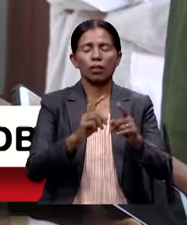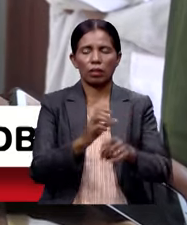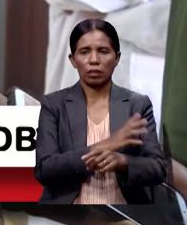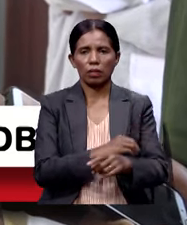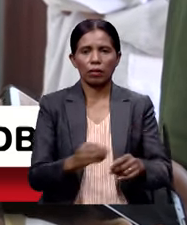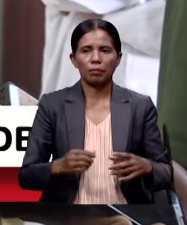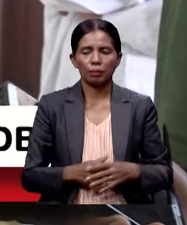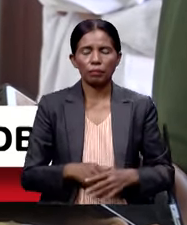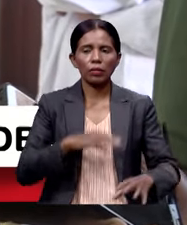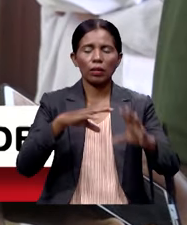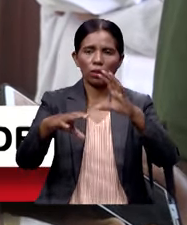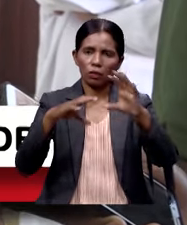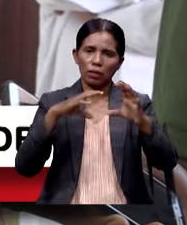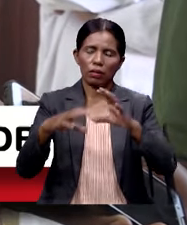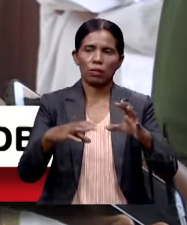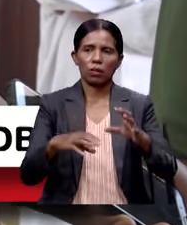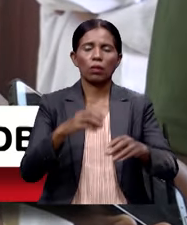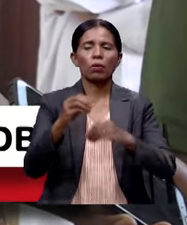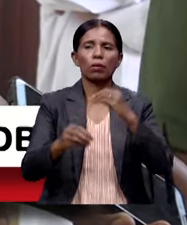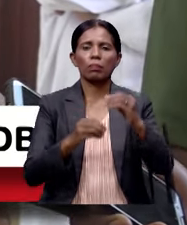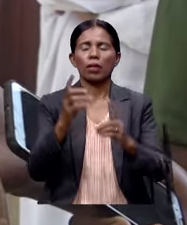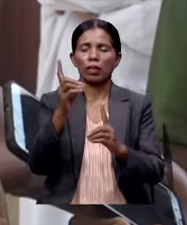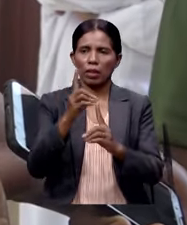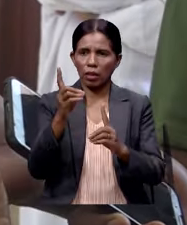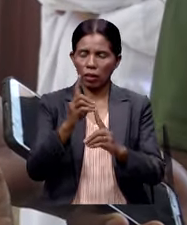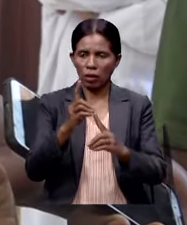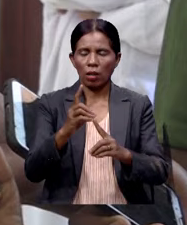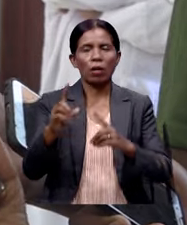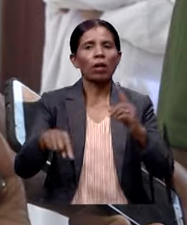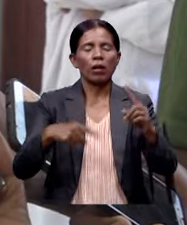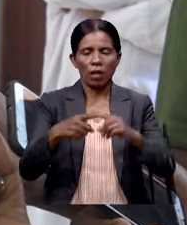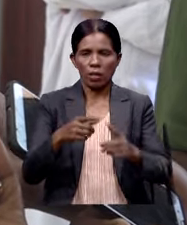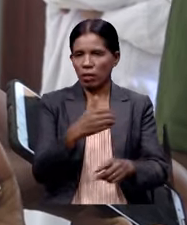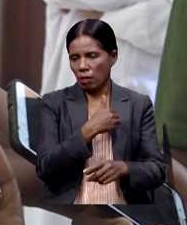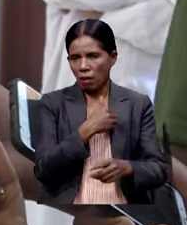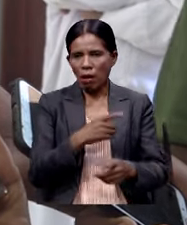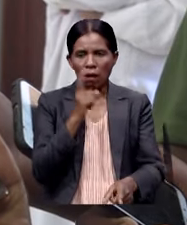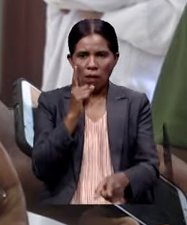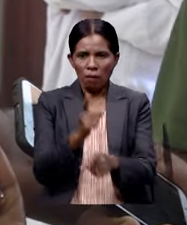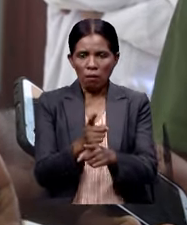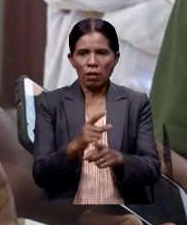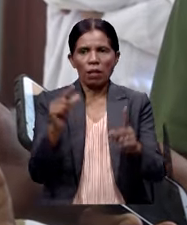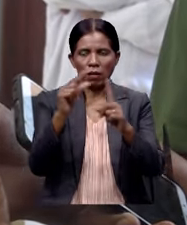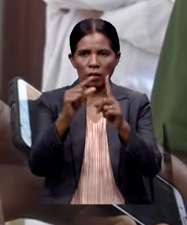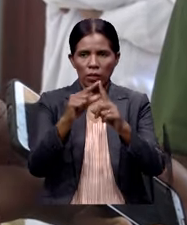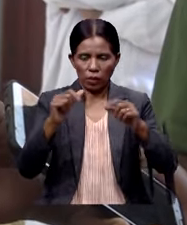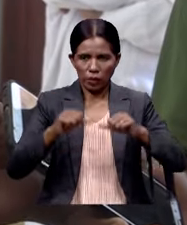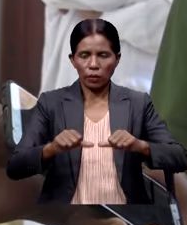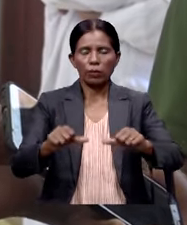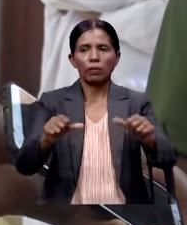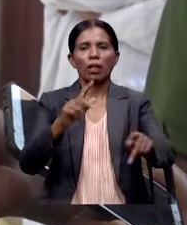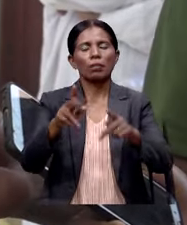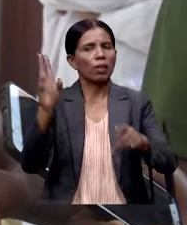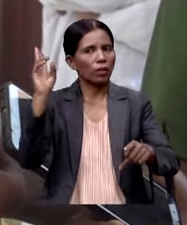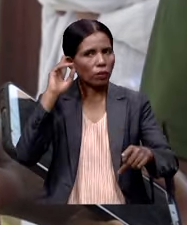confirmação, confirmação, quando a data, quando a vai fazer nesse dia. Lá junho, que até que eu leofone agora lá é marrona. Mas